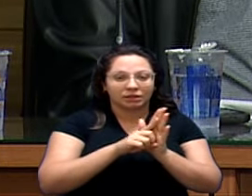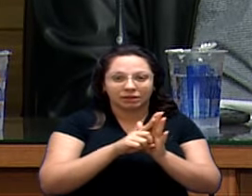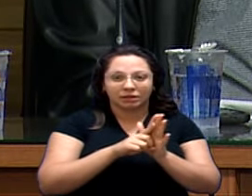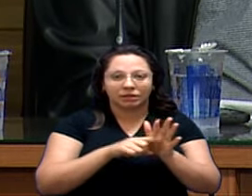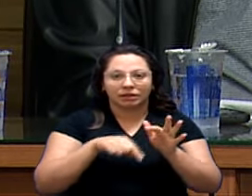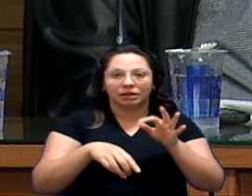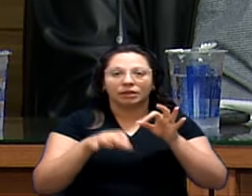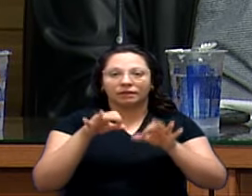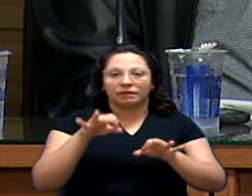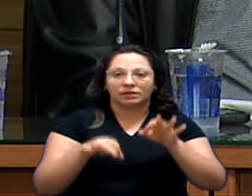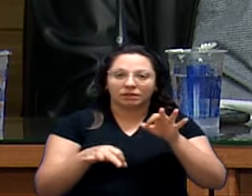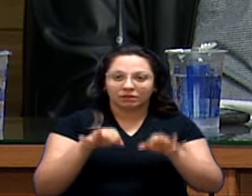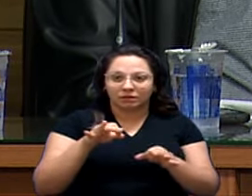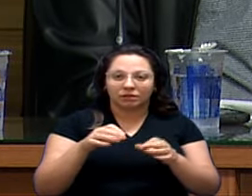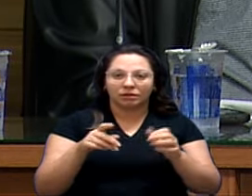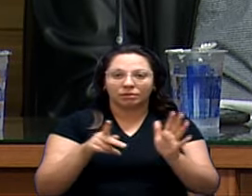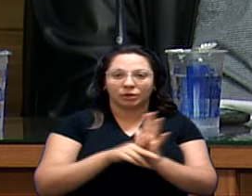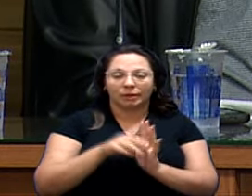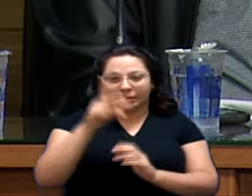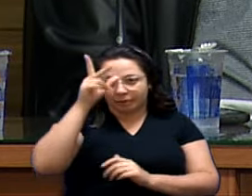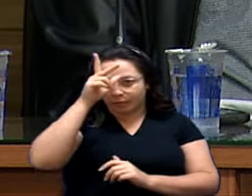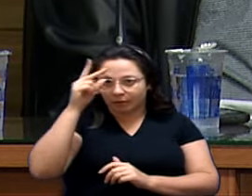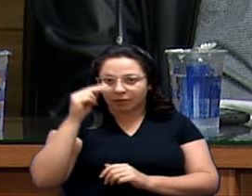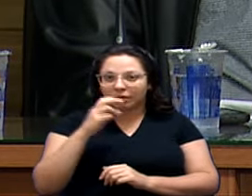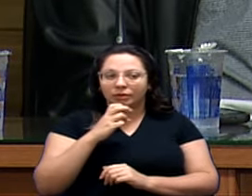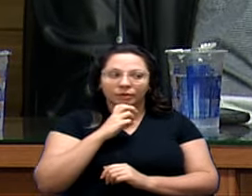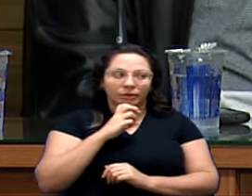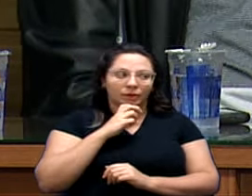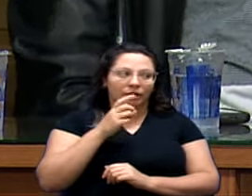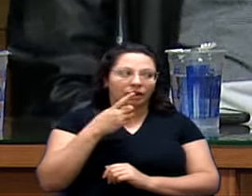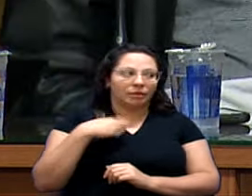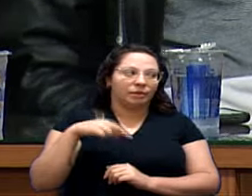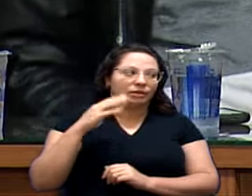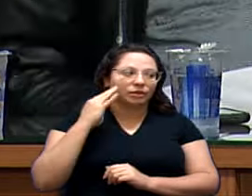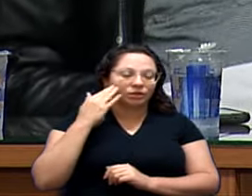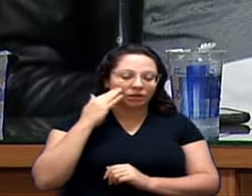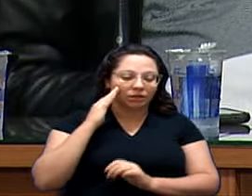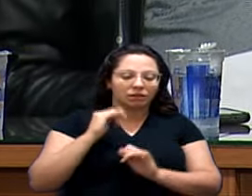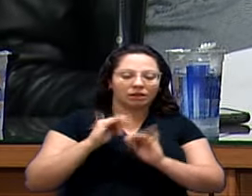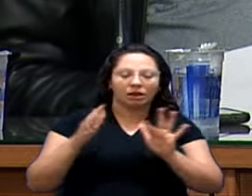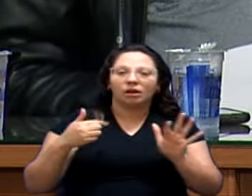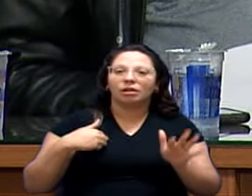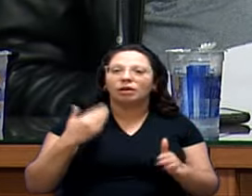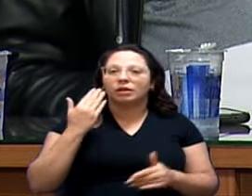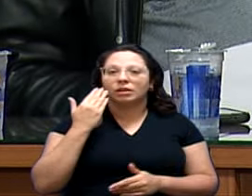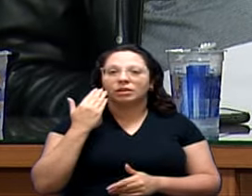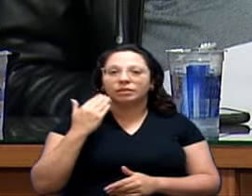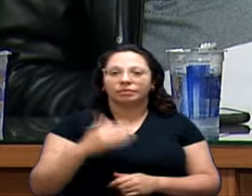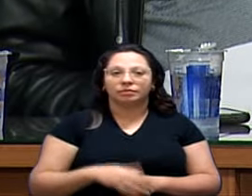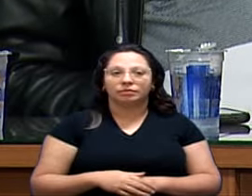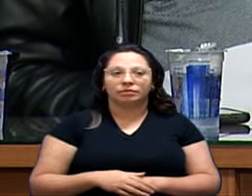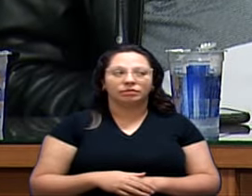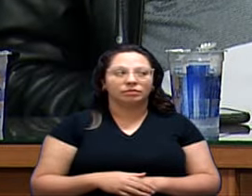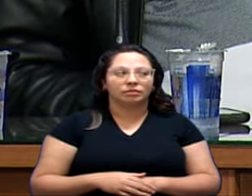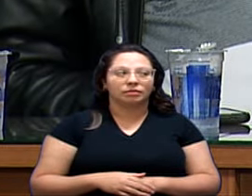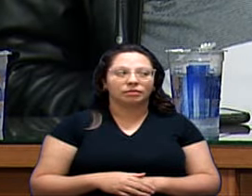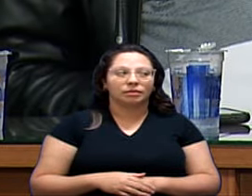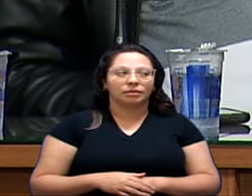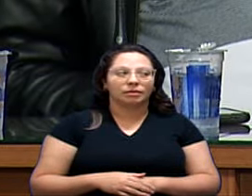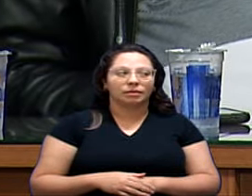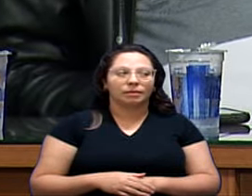Sorocaba né então é uma preocupação Nossa a gente entende eu como como eu não né o campanate